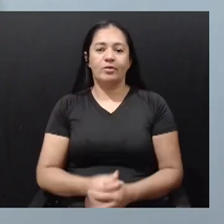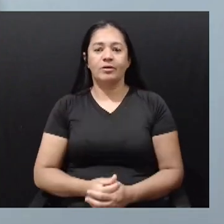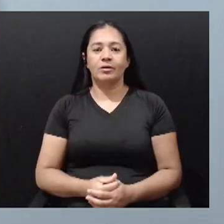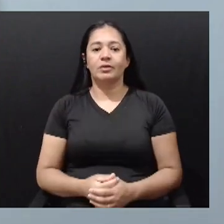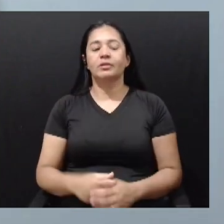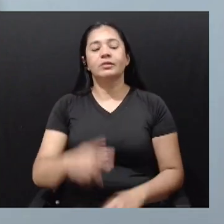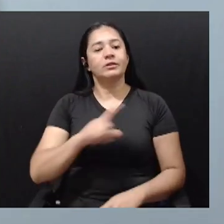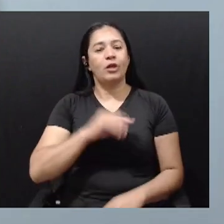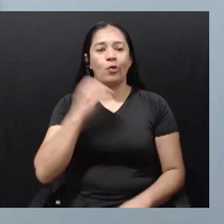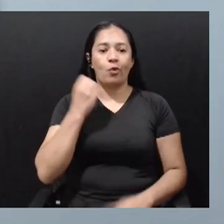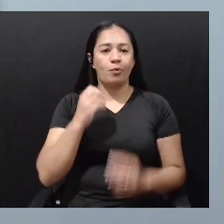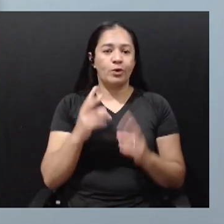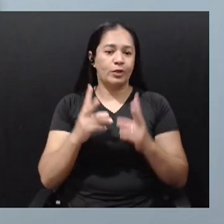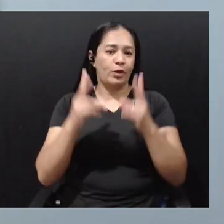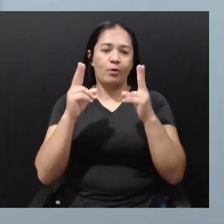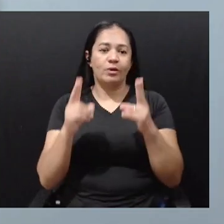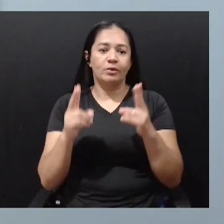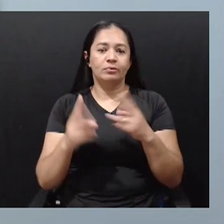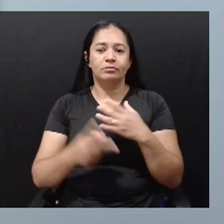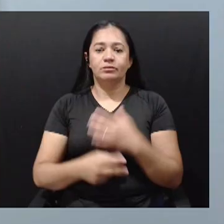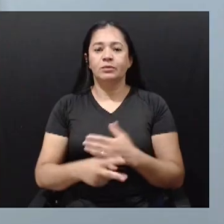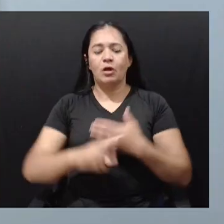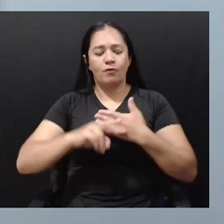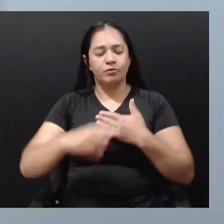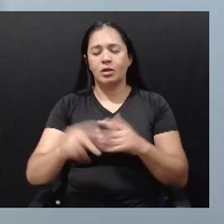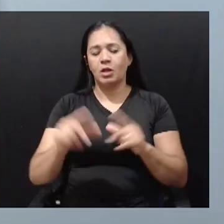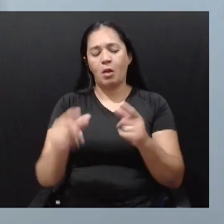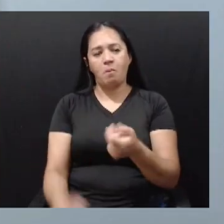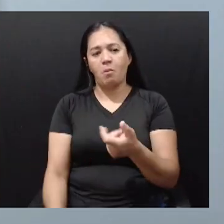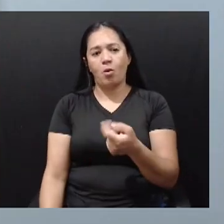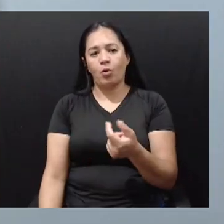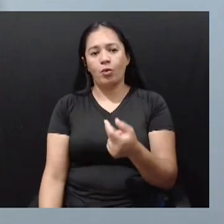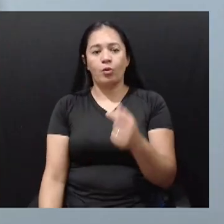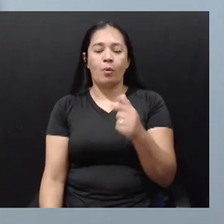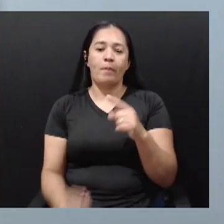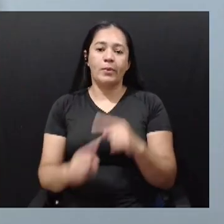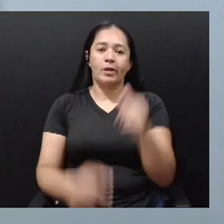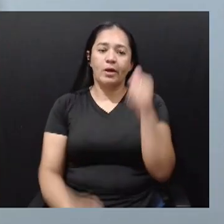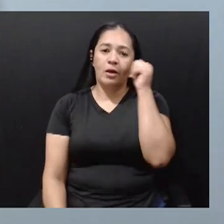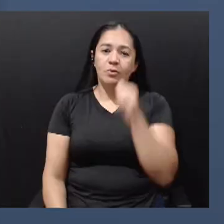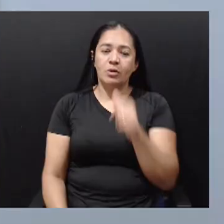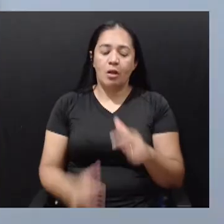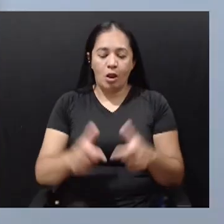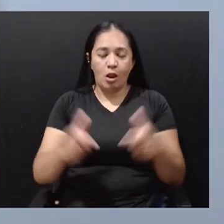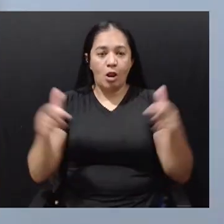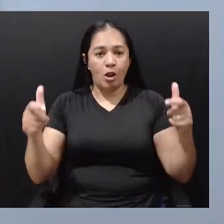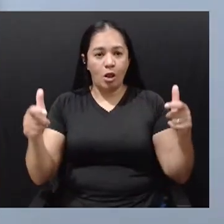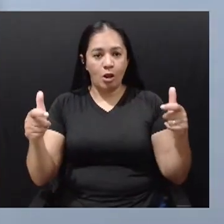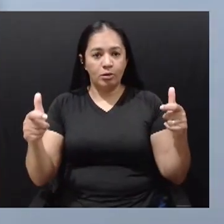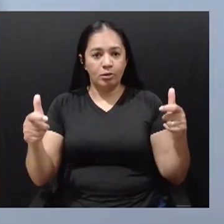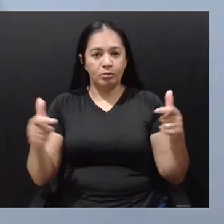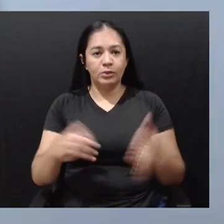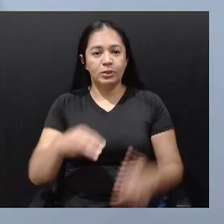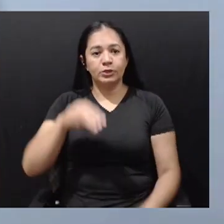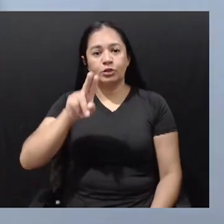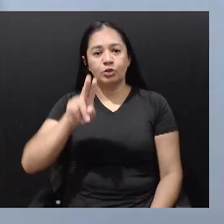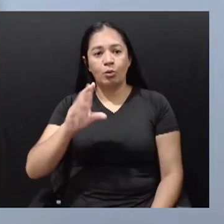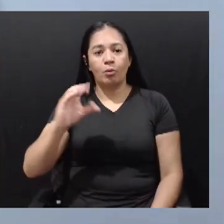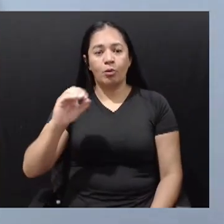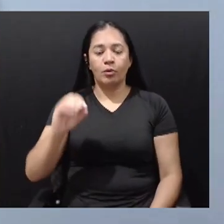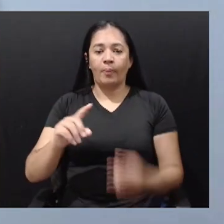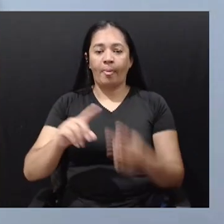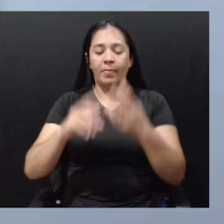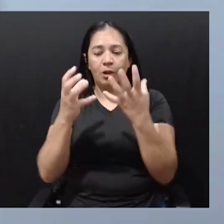pouquíssimos efeitos colaterais, em que a mulher vai ter também aumento do músculo cervical, atrofia desse endométrio